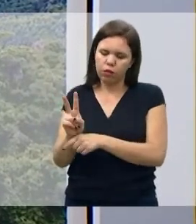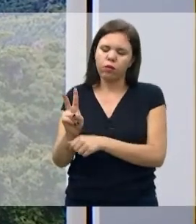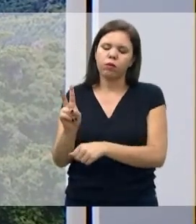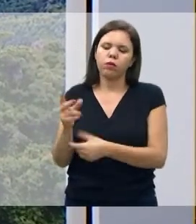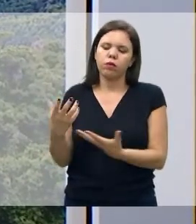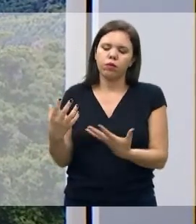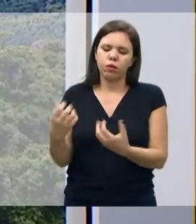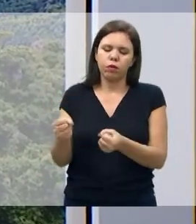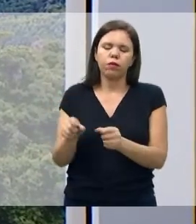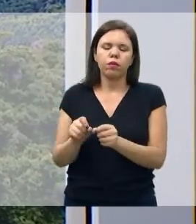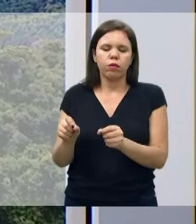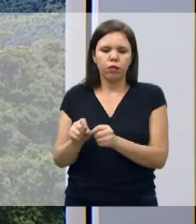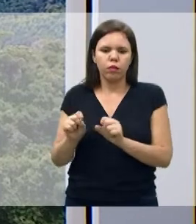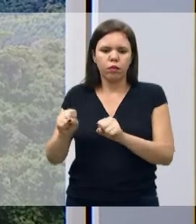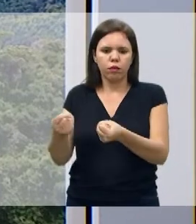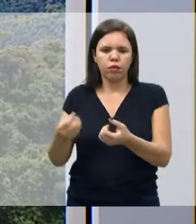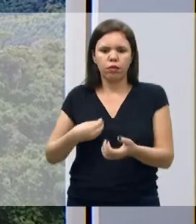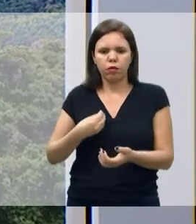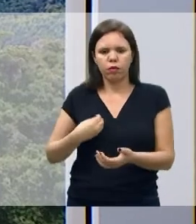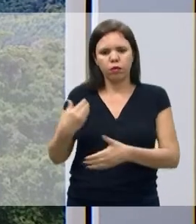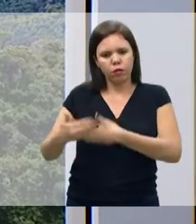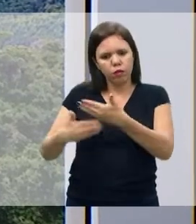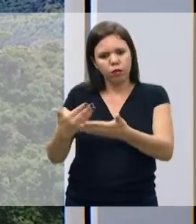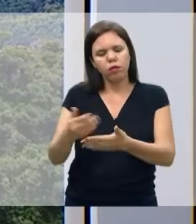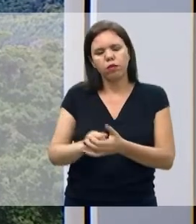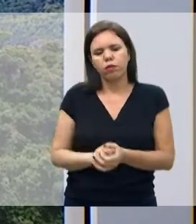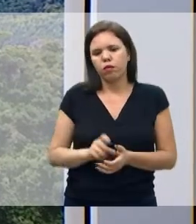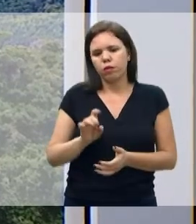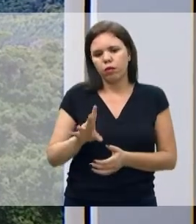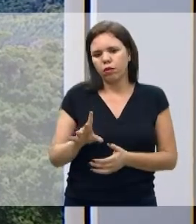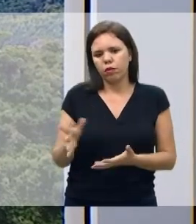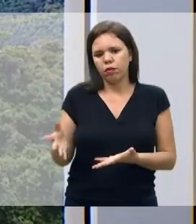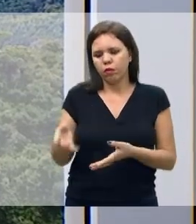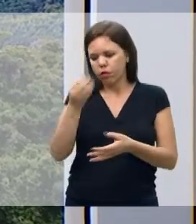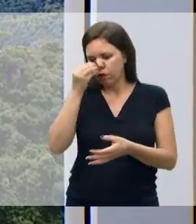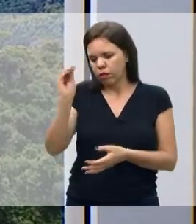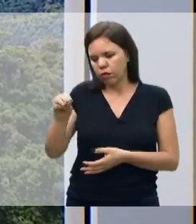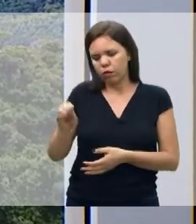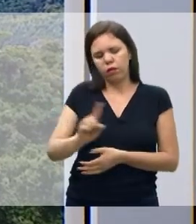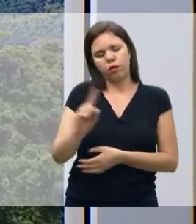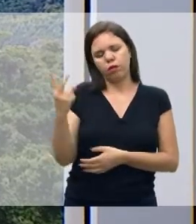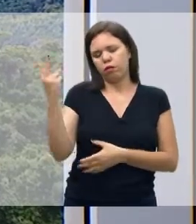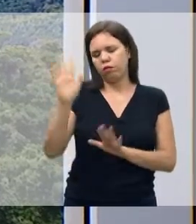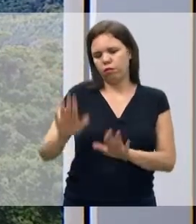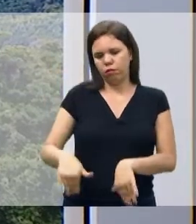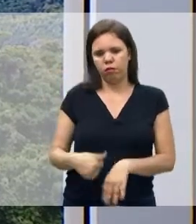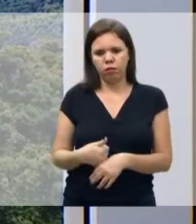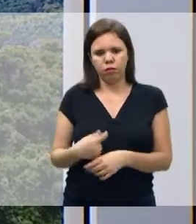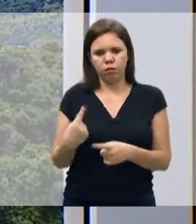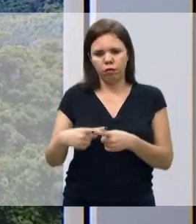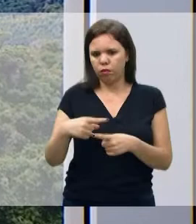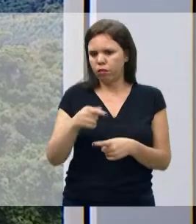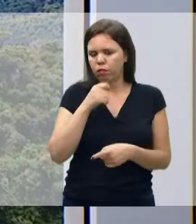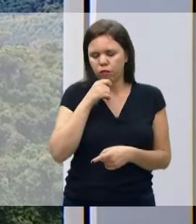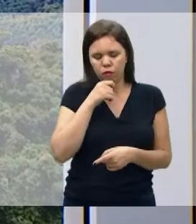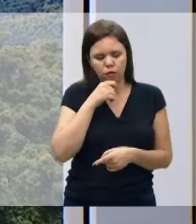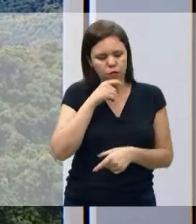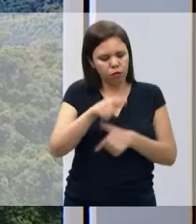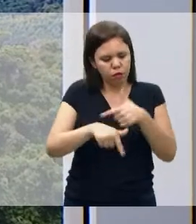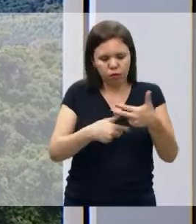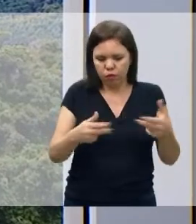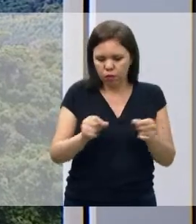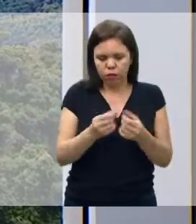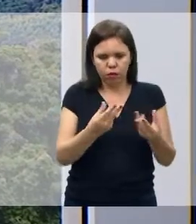fez e que ele não é para ser jogado fora, ou desvalorizado porque ele não contribui da melhor